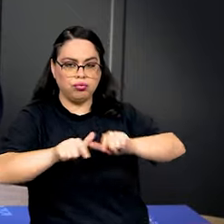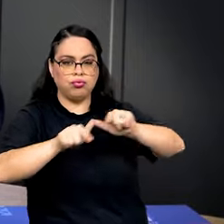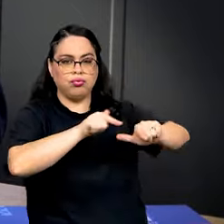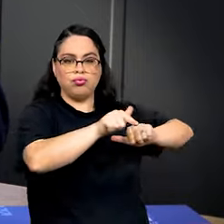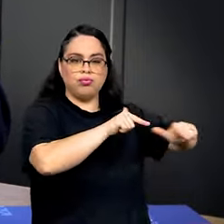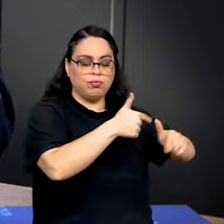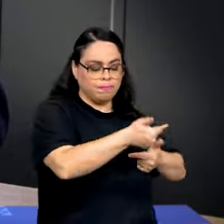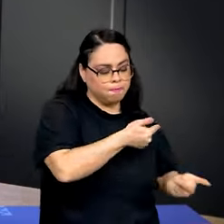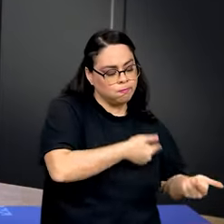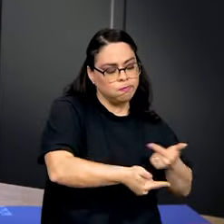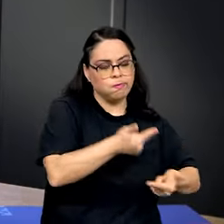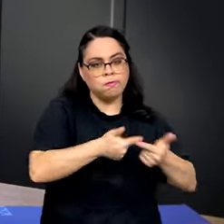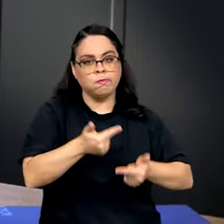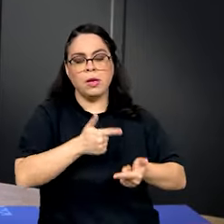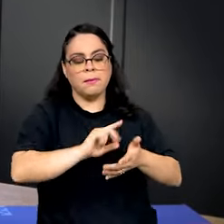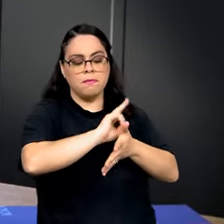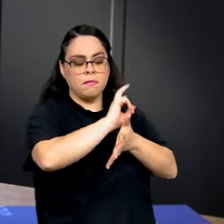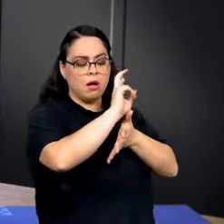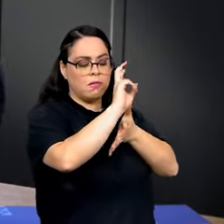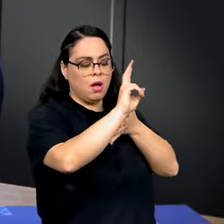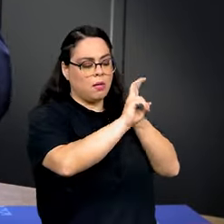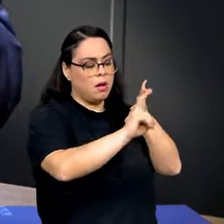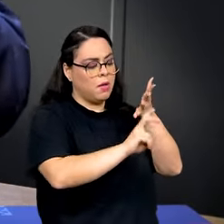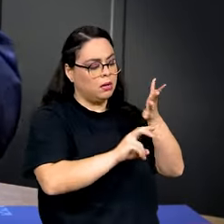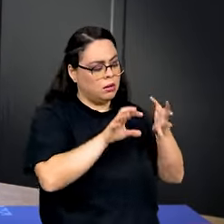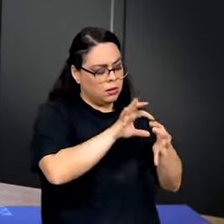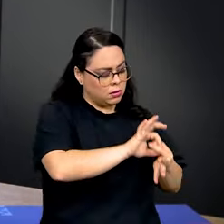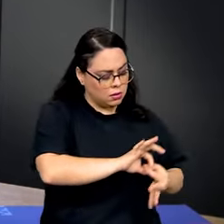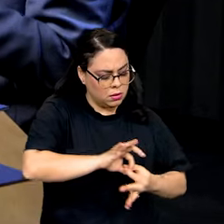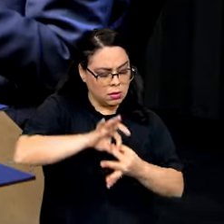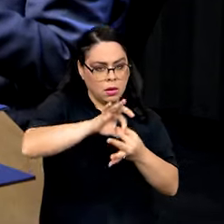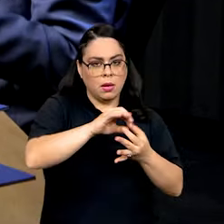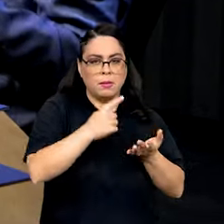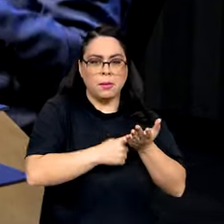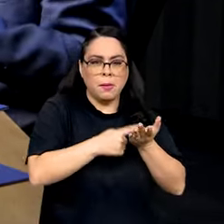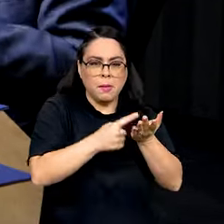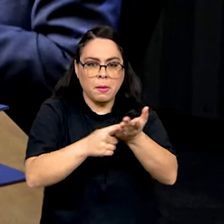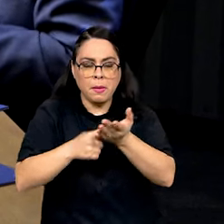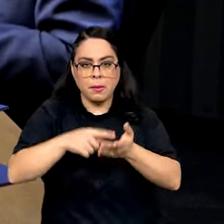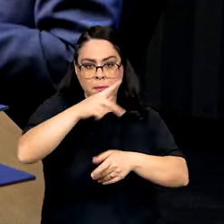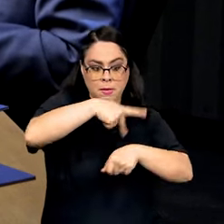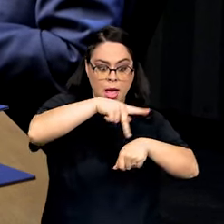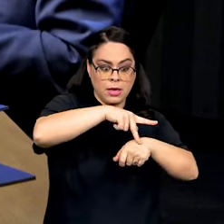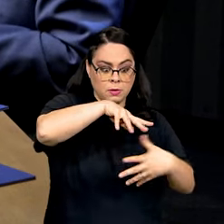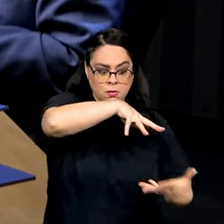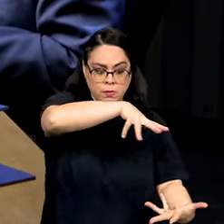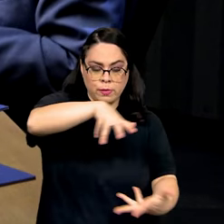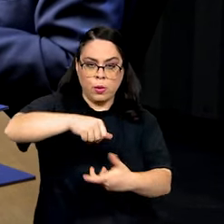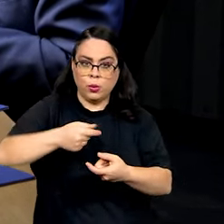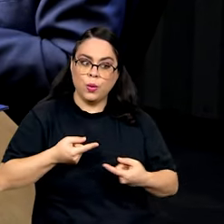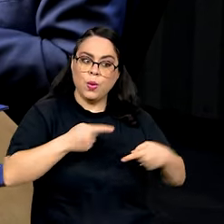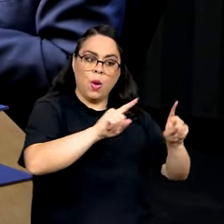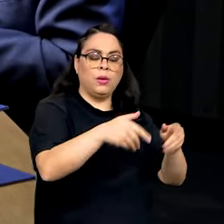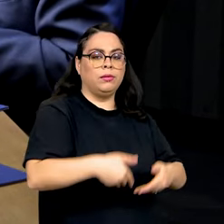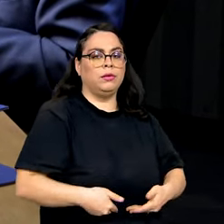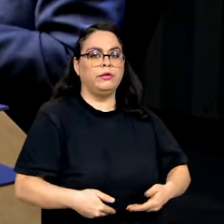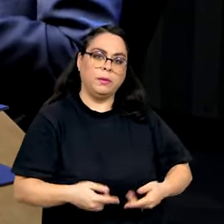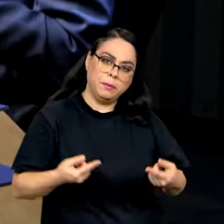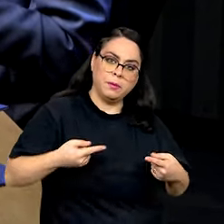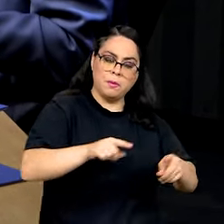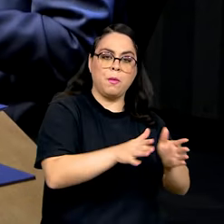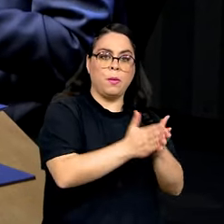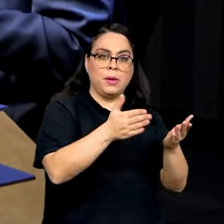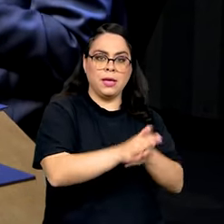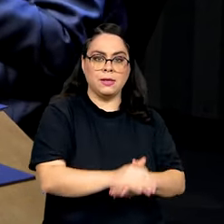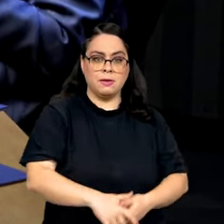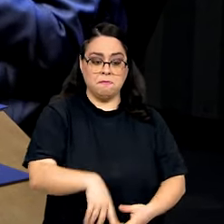a o a os termos para uma aliança Global contra a fome e a pobreza e no Brasil